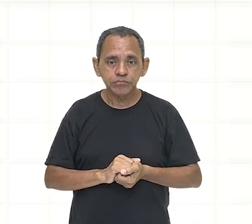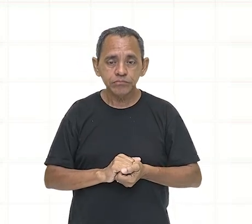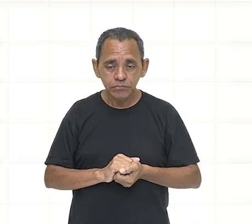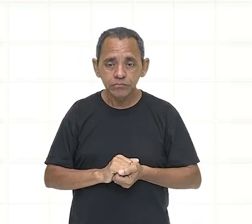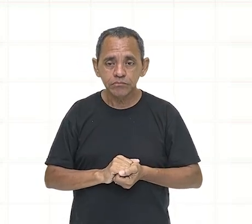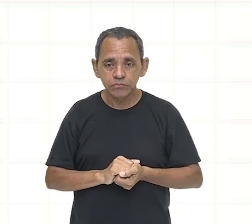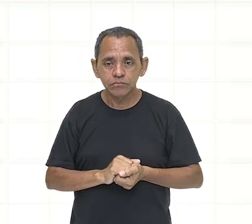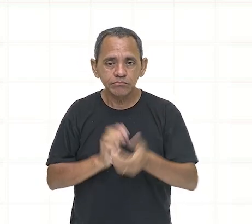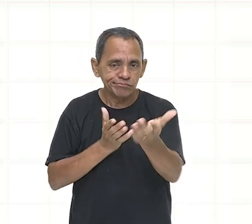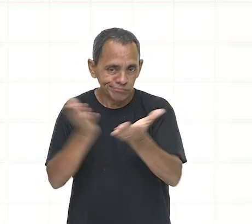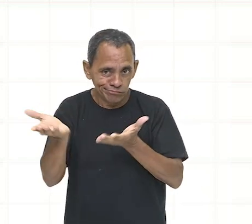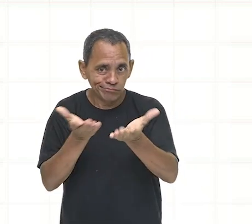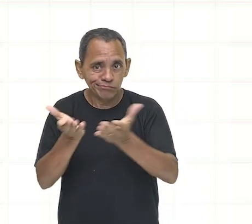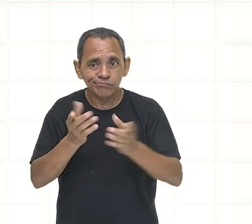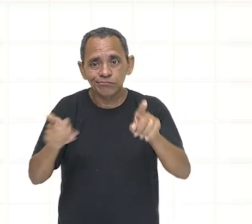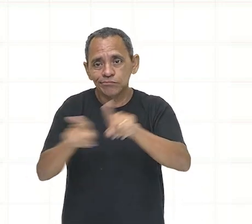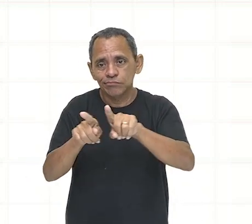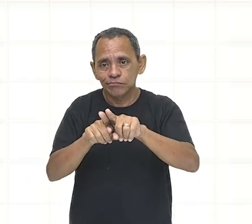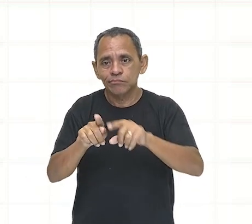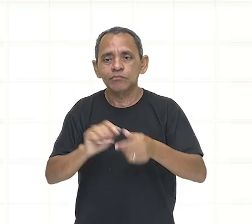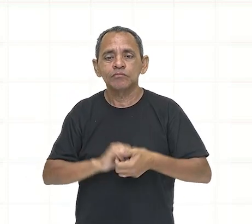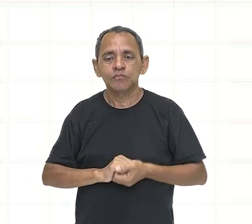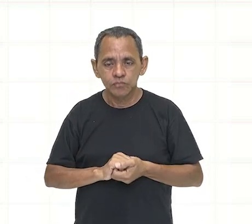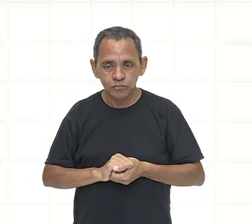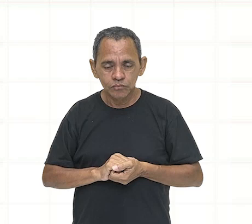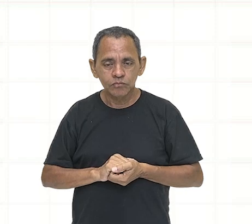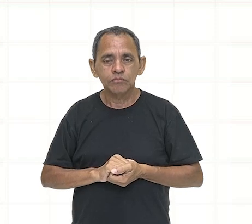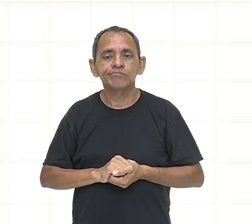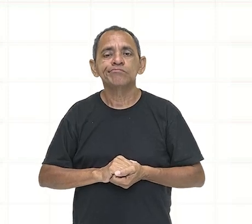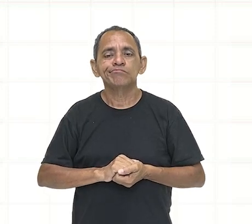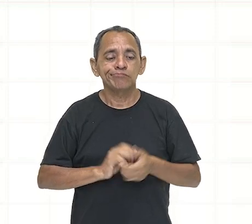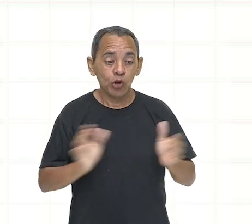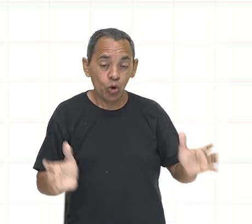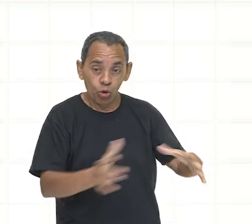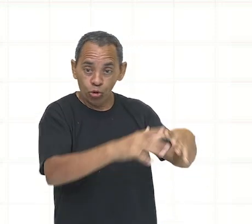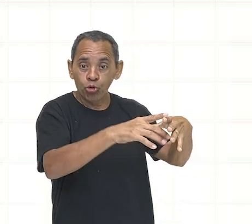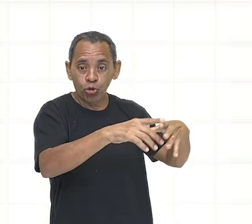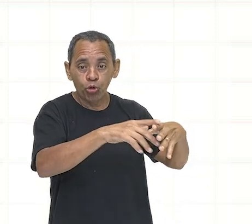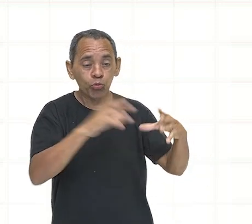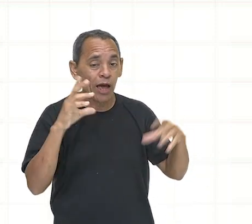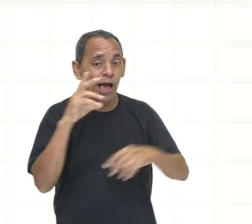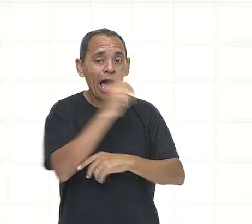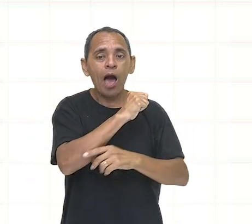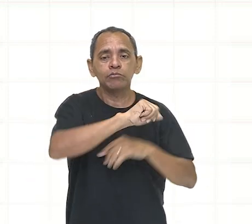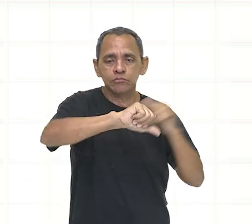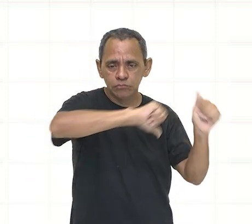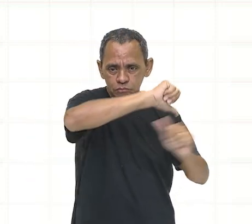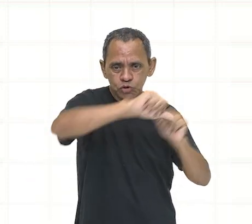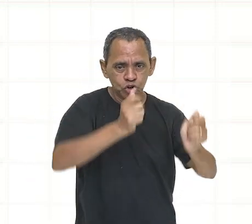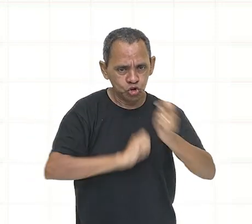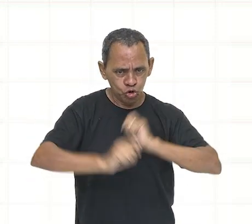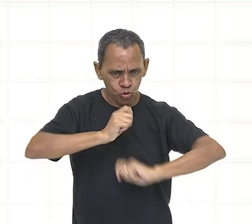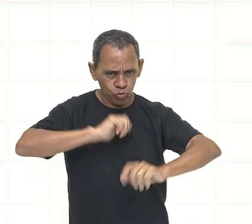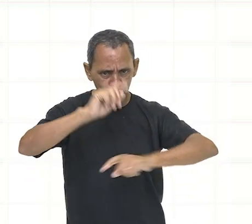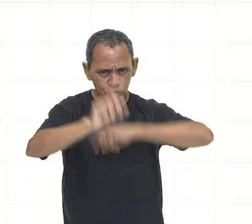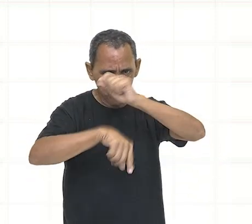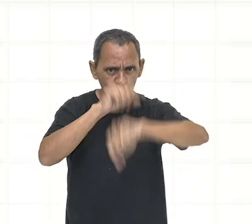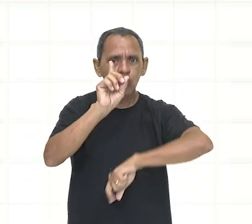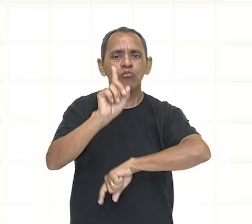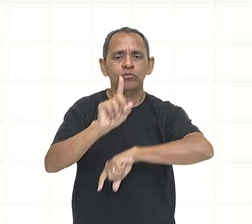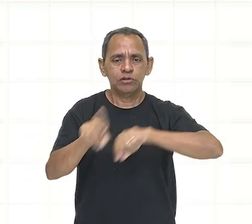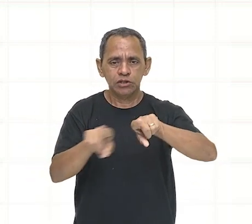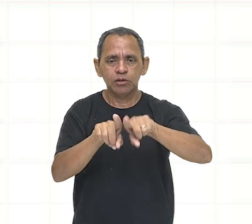serviços, os tigres asiáticos são exemplos de rápida transformação econômica e desenvolvimento, rápidos